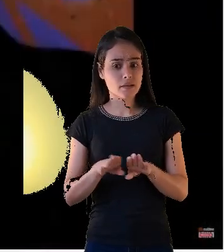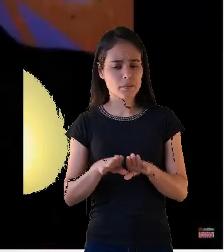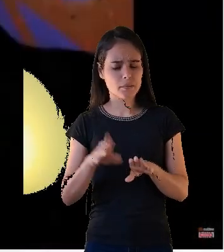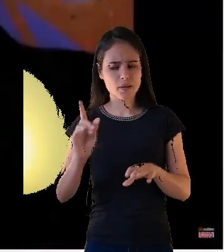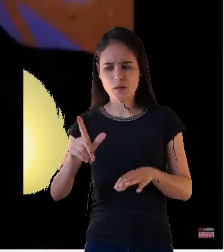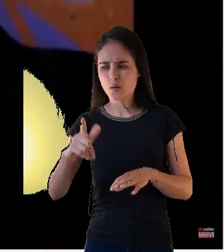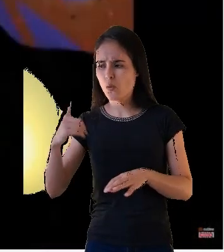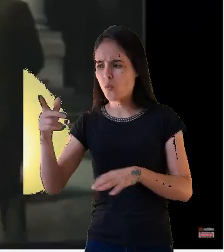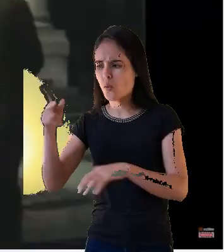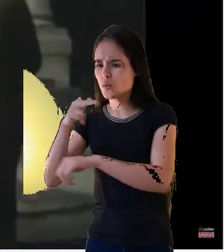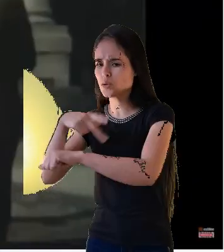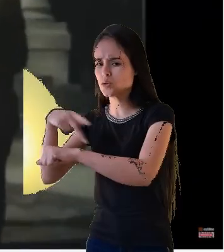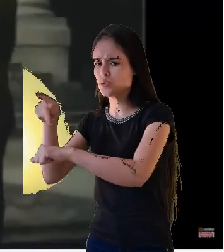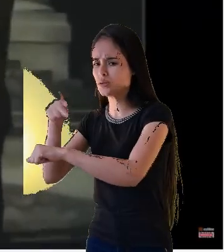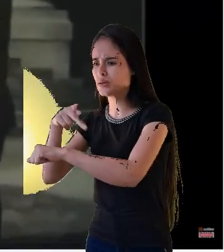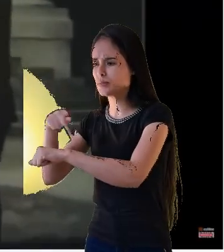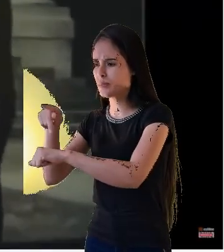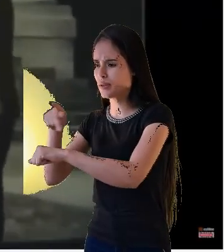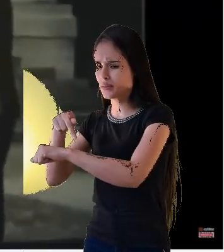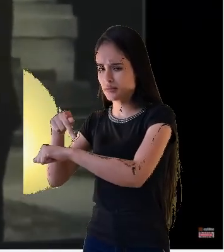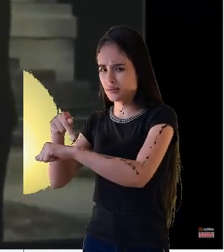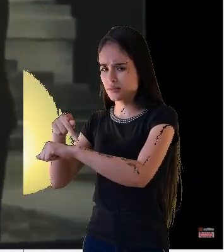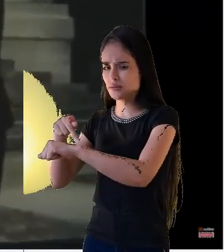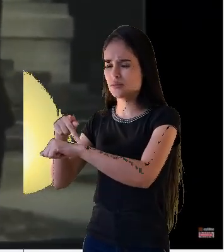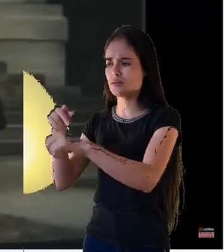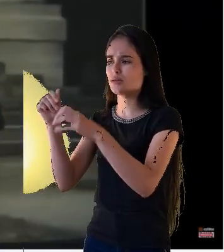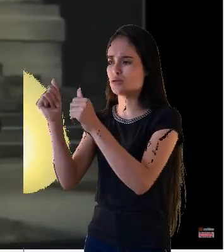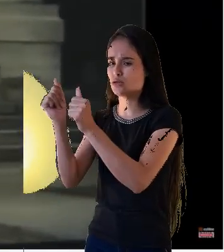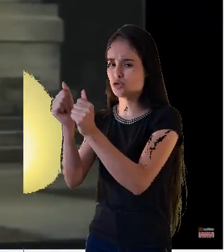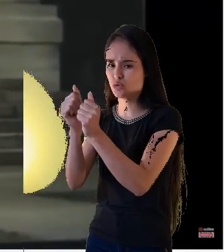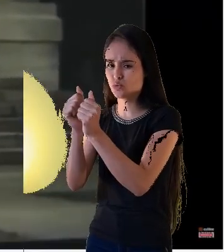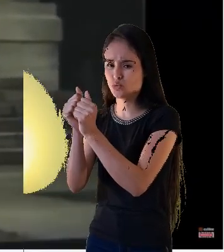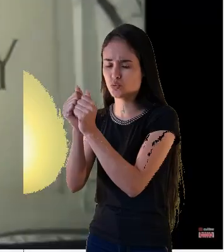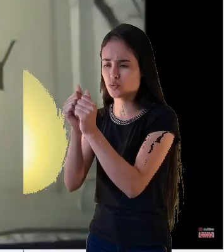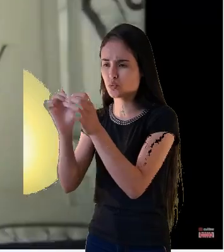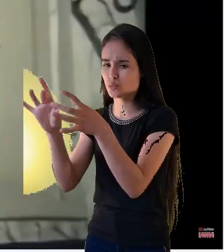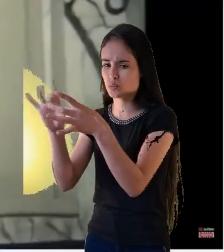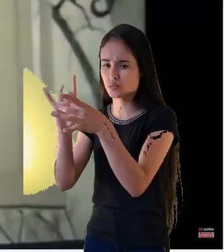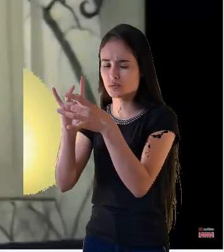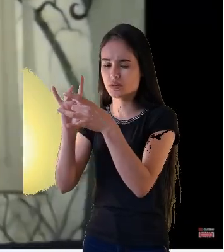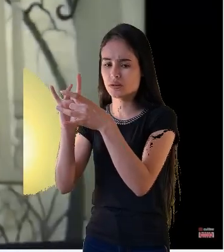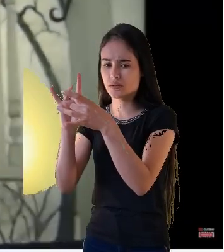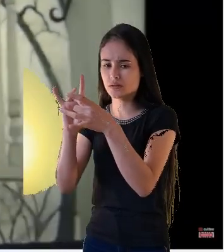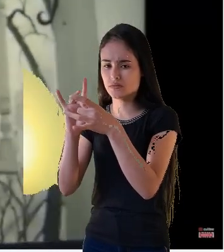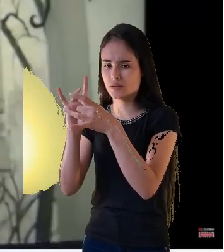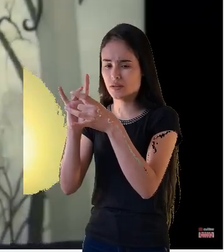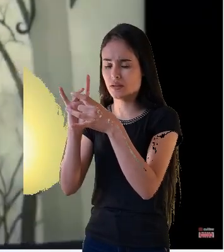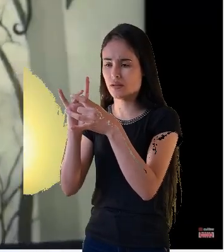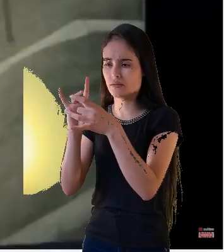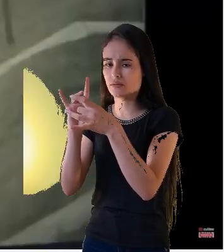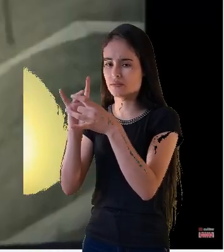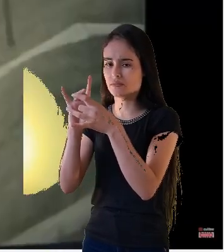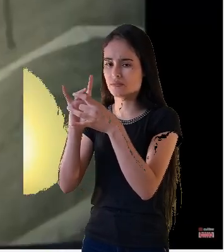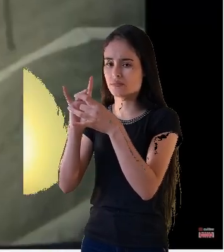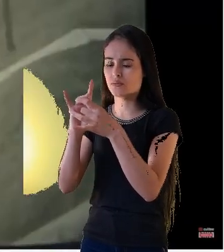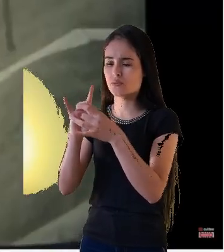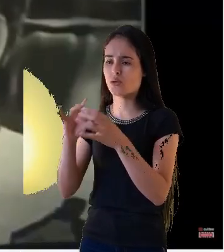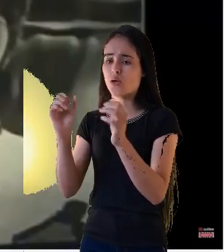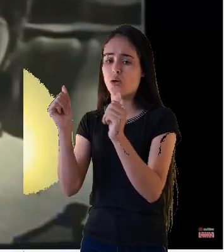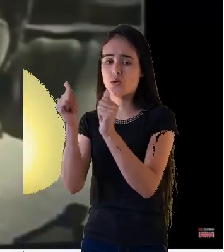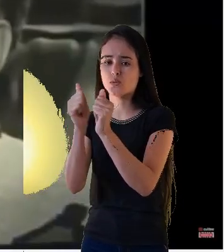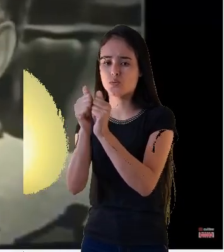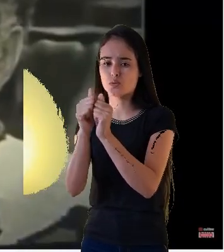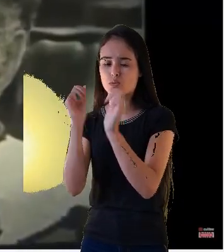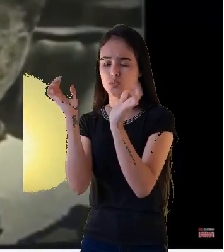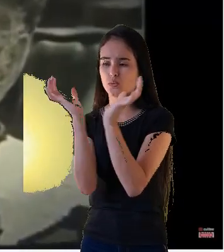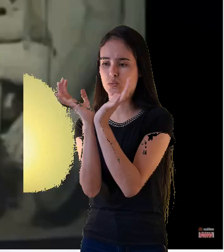grande importância na minha vida. A partir de 1968, Abdias Nascimento levou ao exterior o legado do TEM, de luta contra o